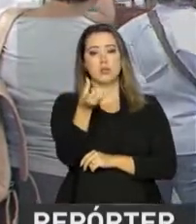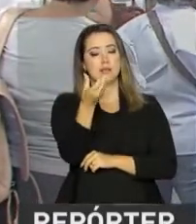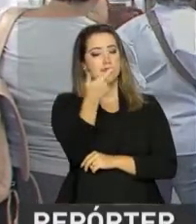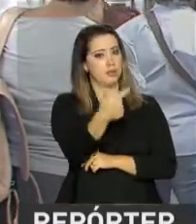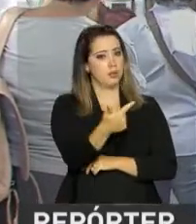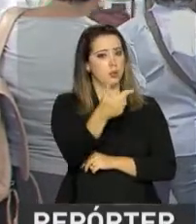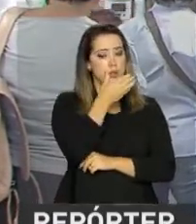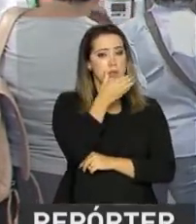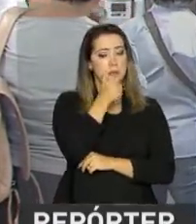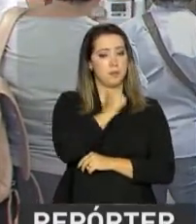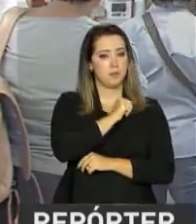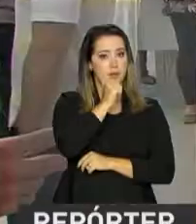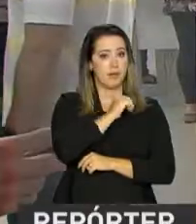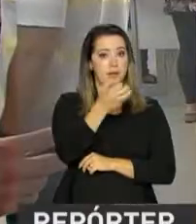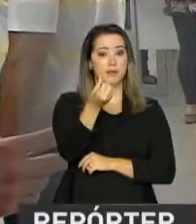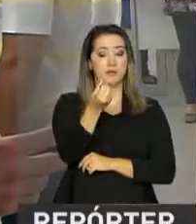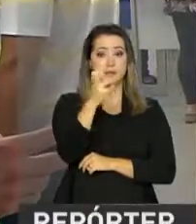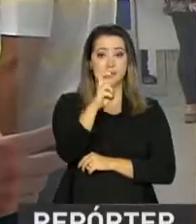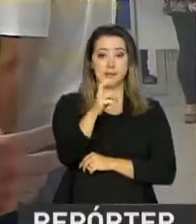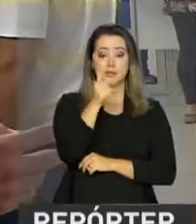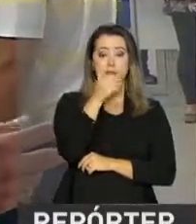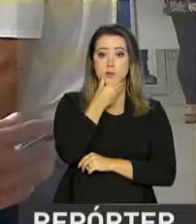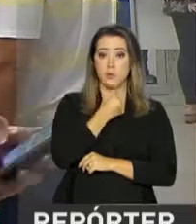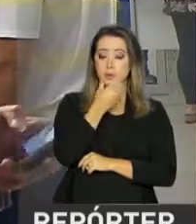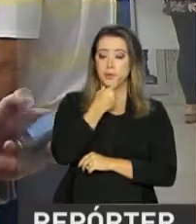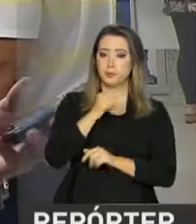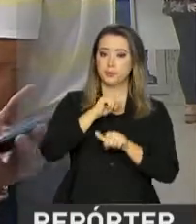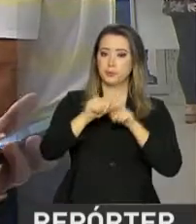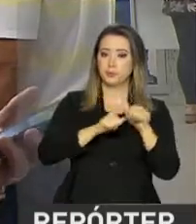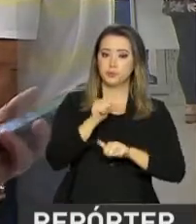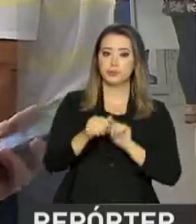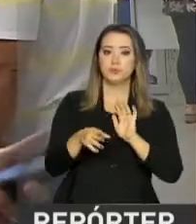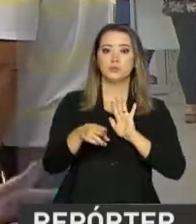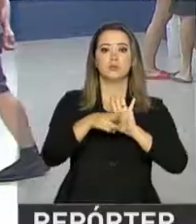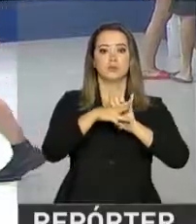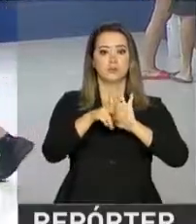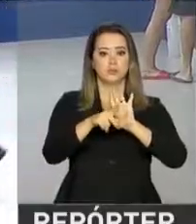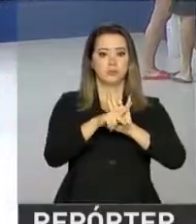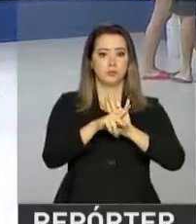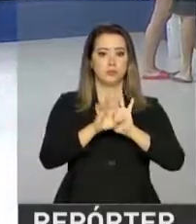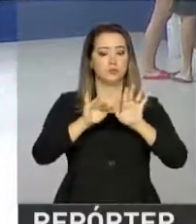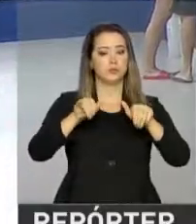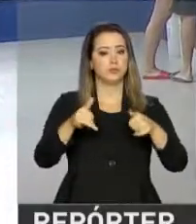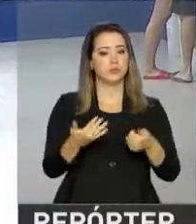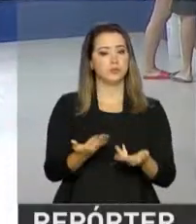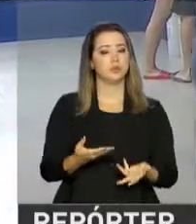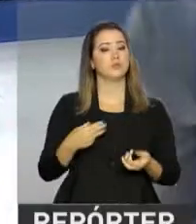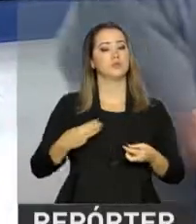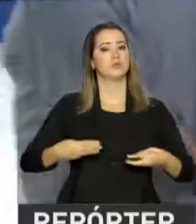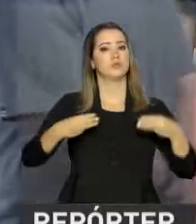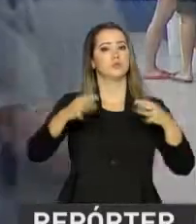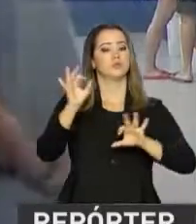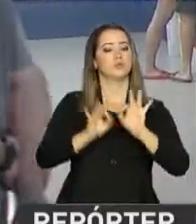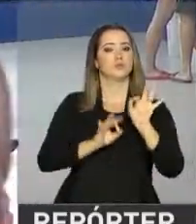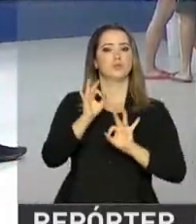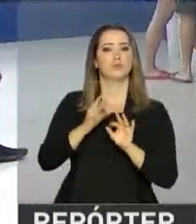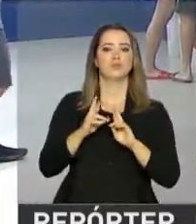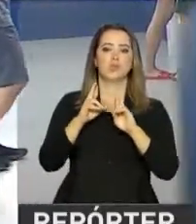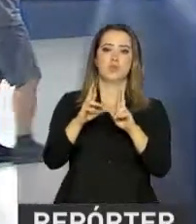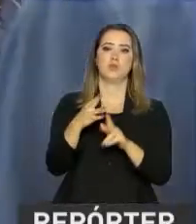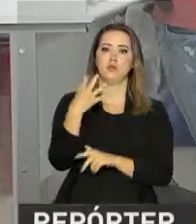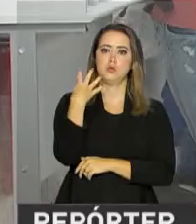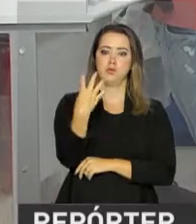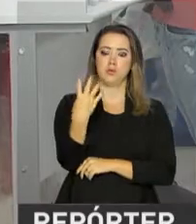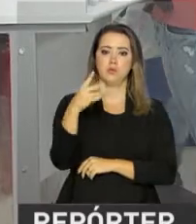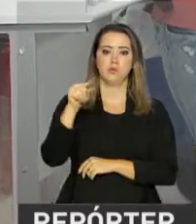65 para homens a mudança foi feita por meio de medida provisória com isso o ministério do planejamento espera 4